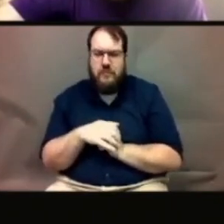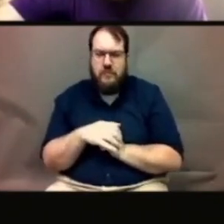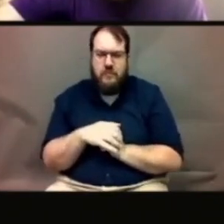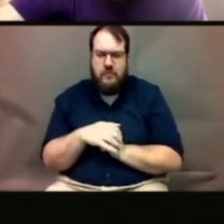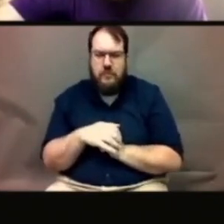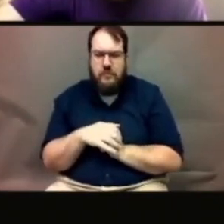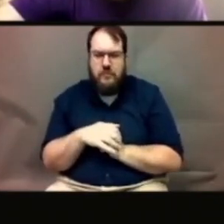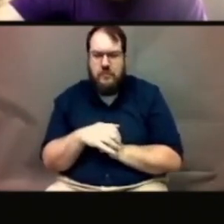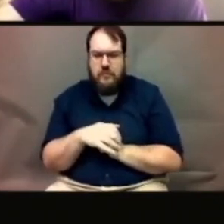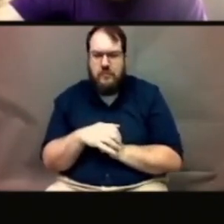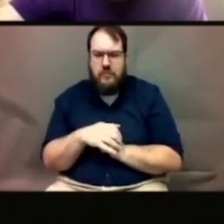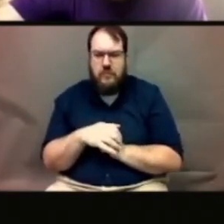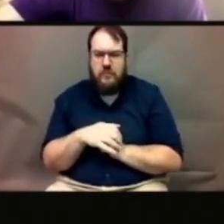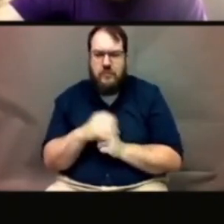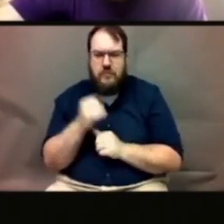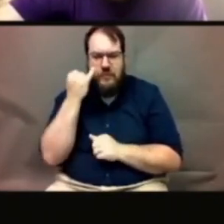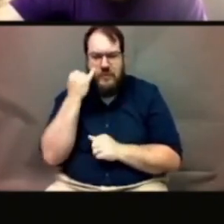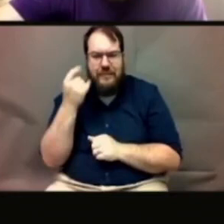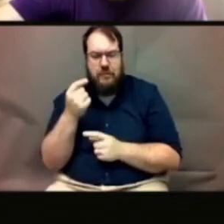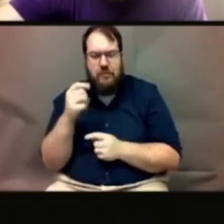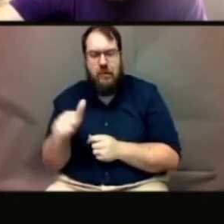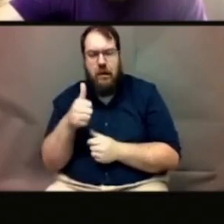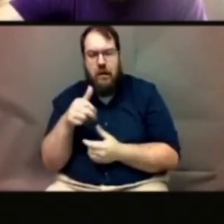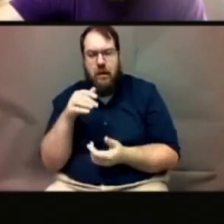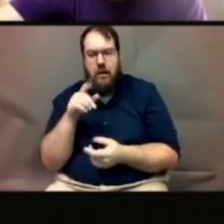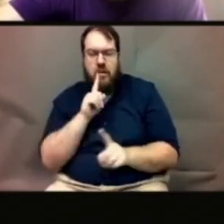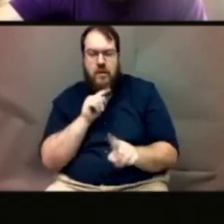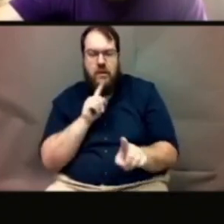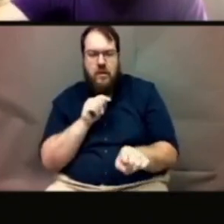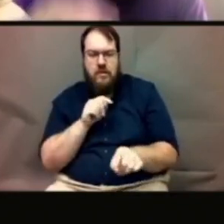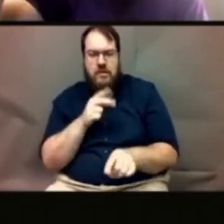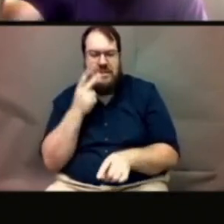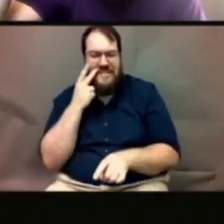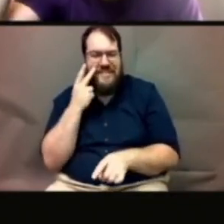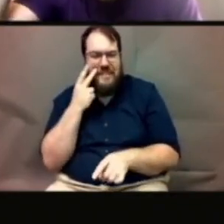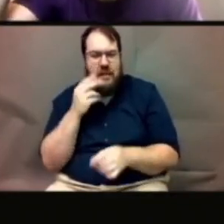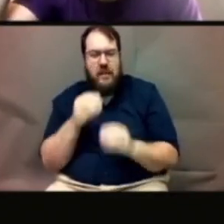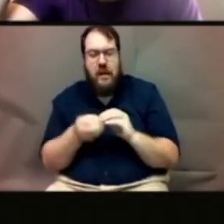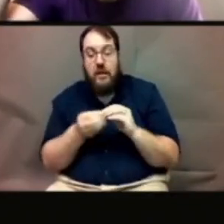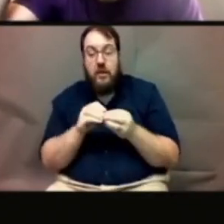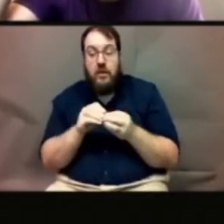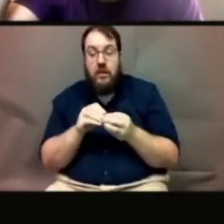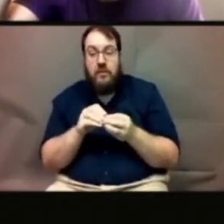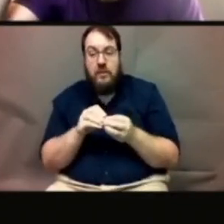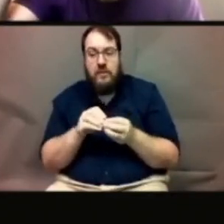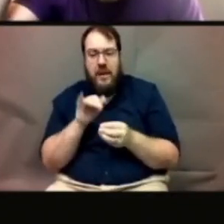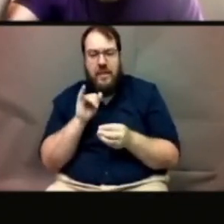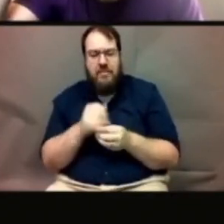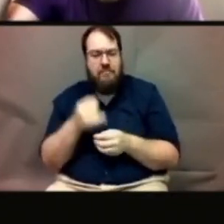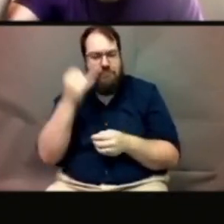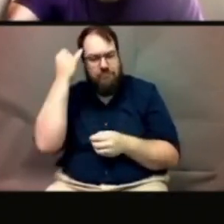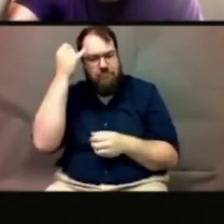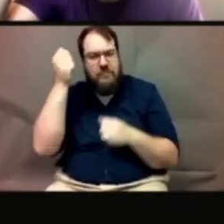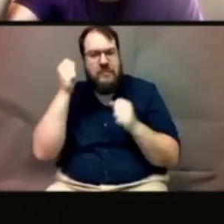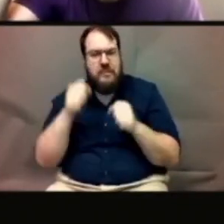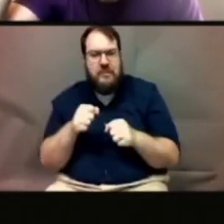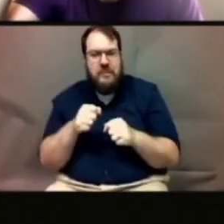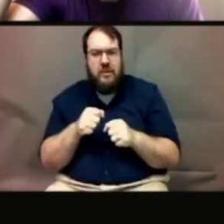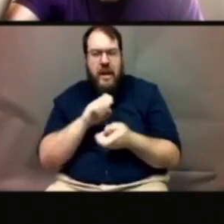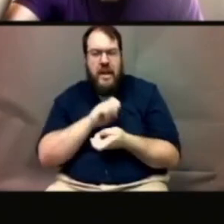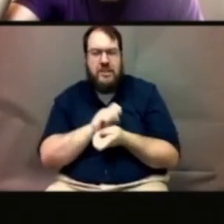bom uso dele então eu vou escolher esses inputs aqui nós podemos ver que também são os números e